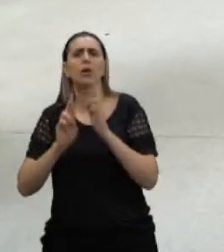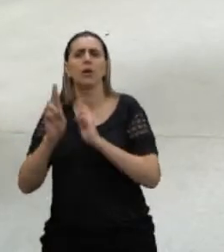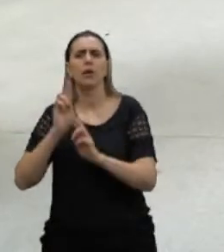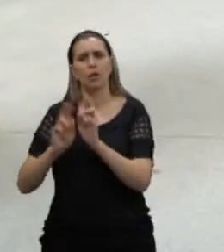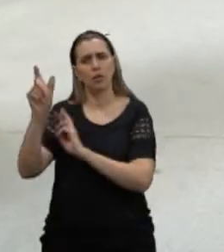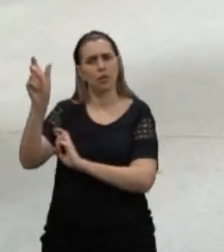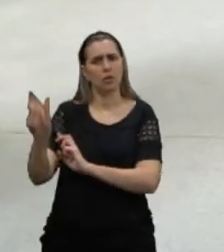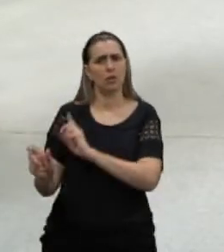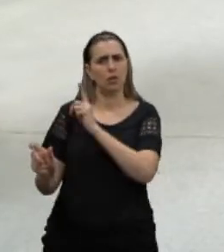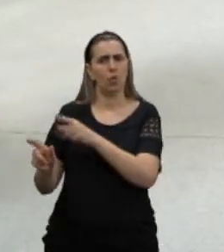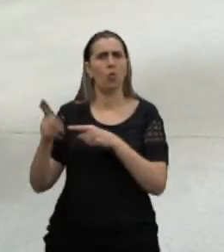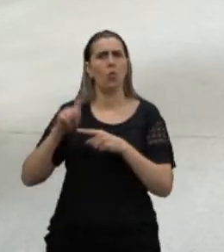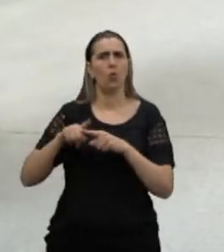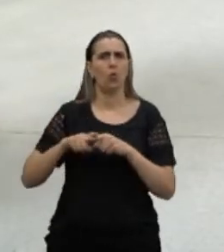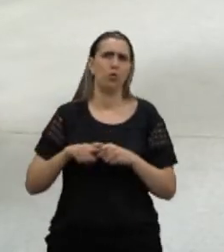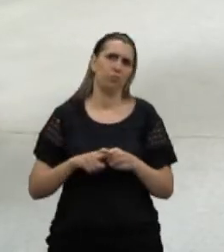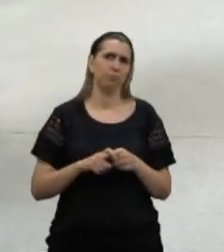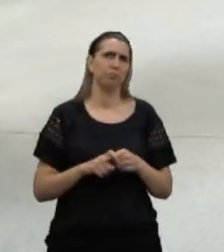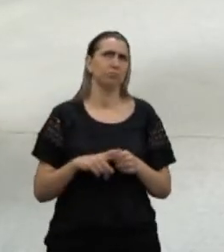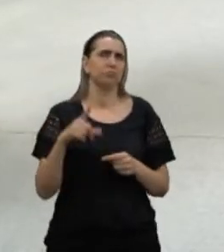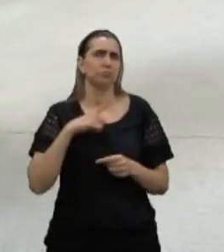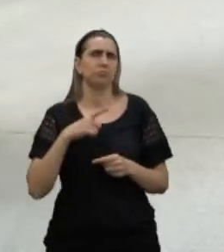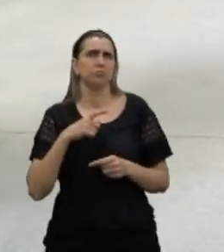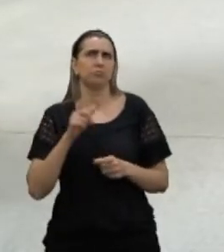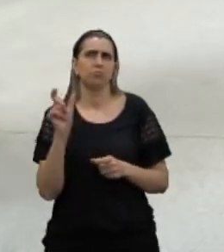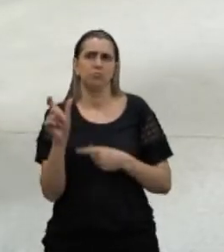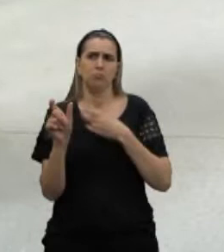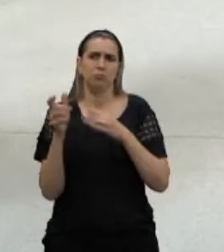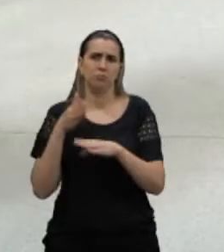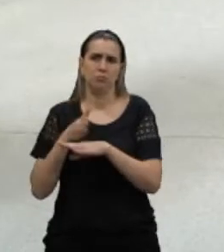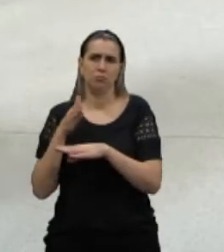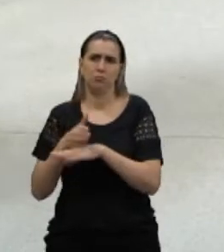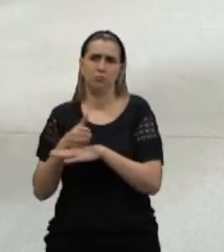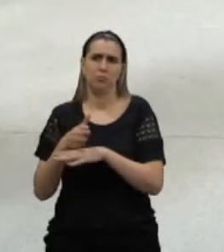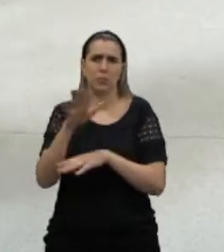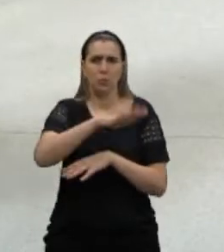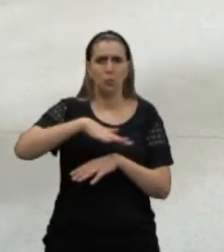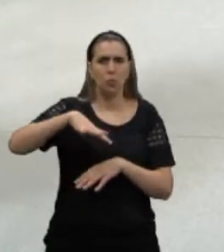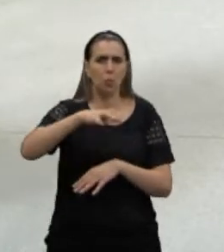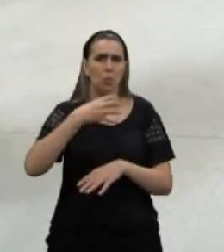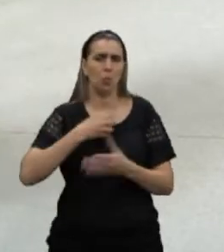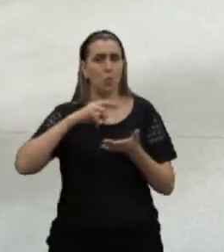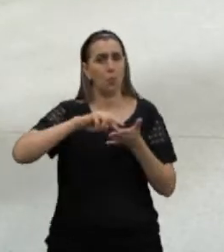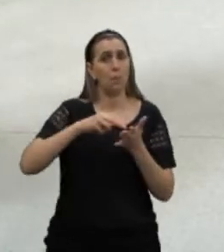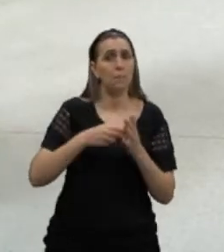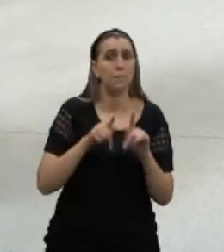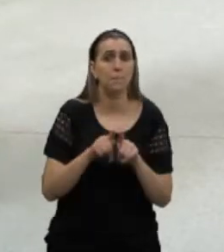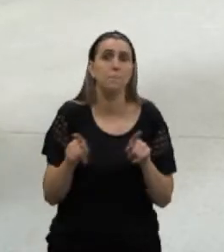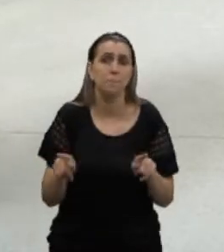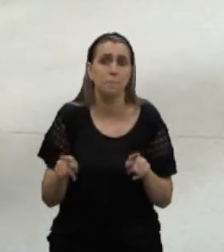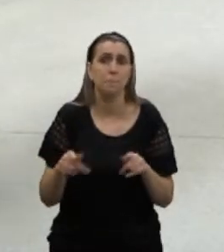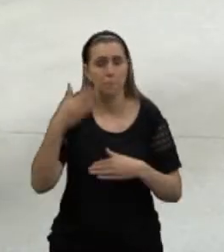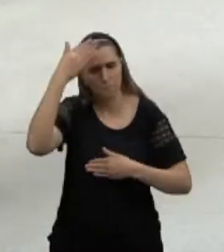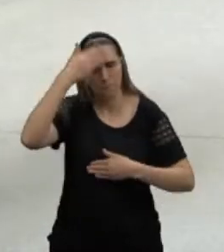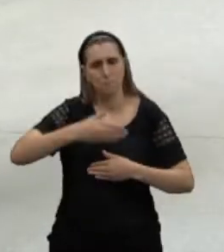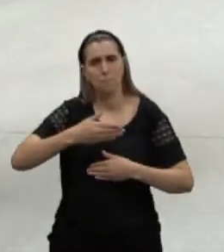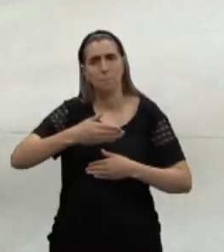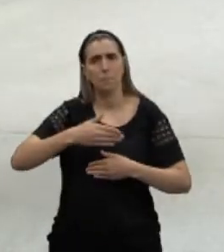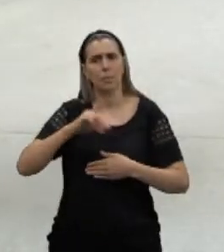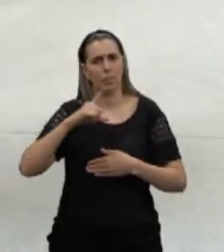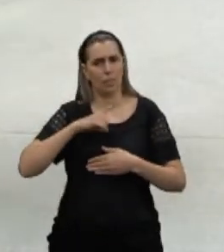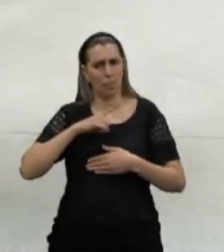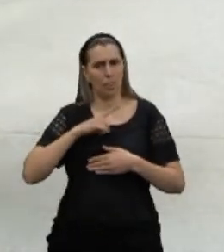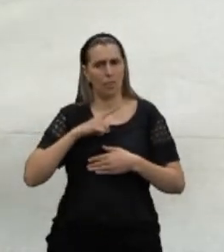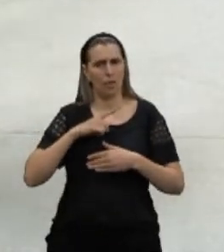daquela... Porque ali a gente tem palavras que pertencem ao mesmo campo semântico, mas isso me prova que, apesar de haver